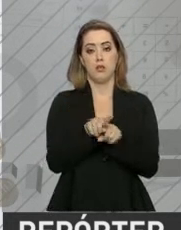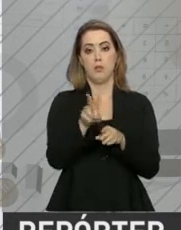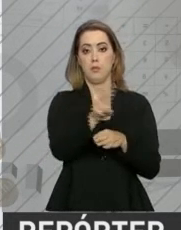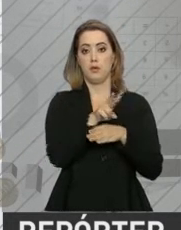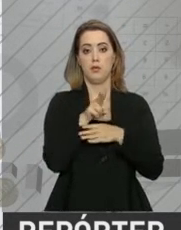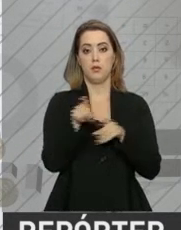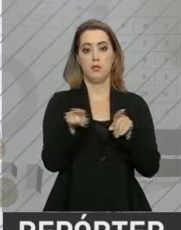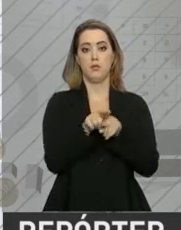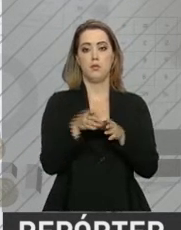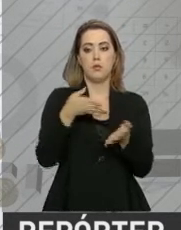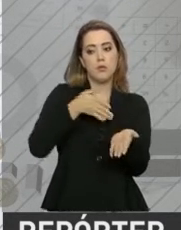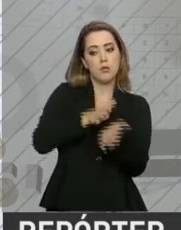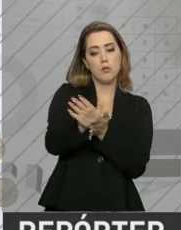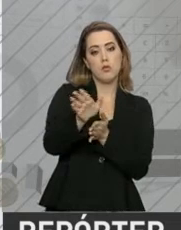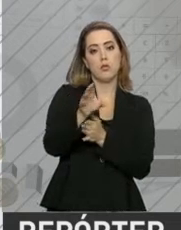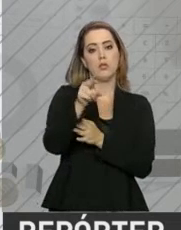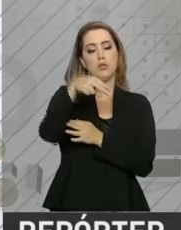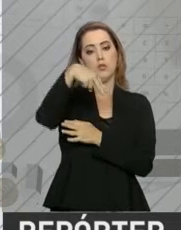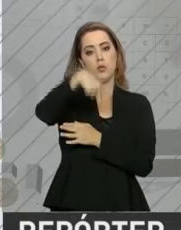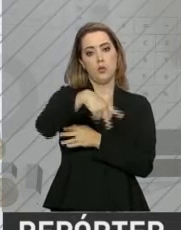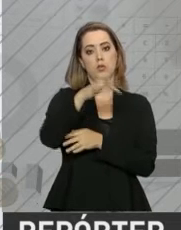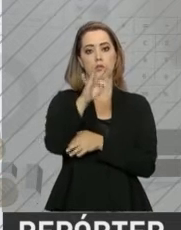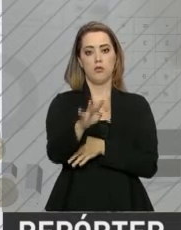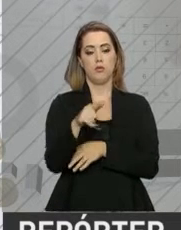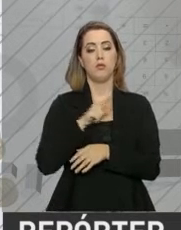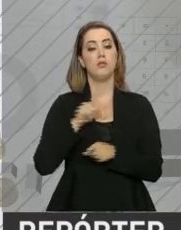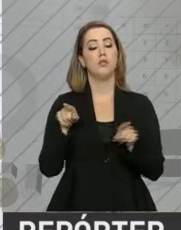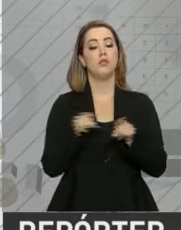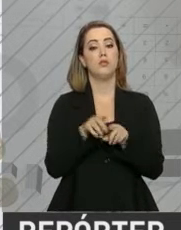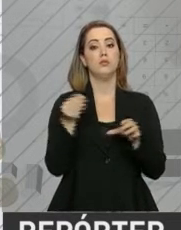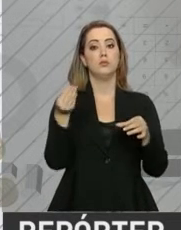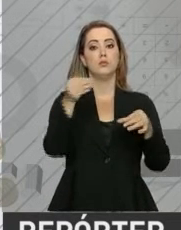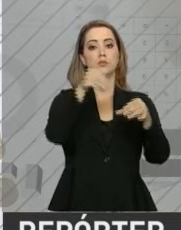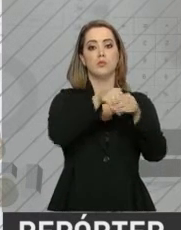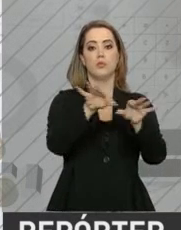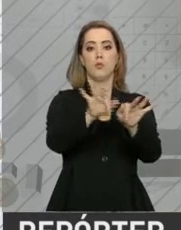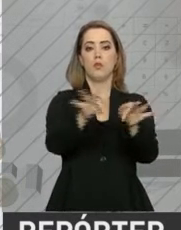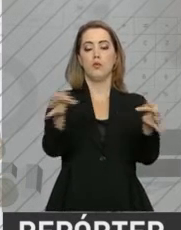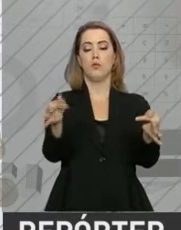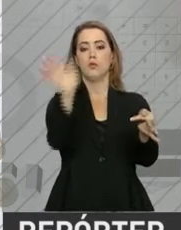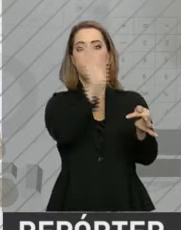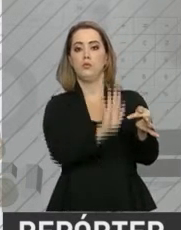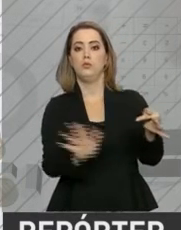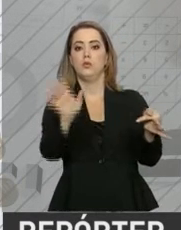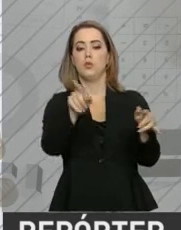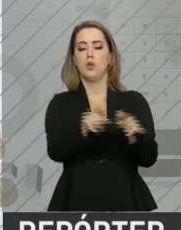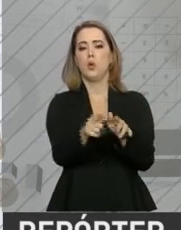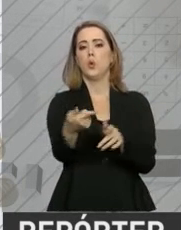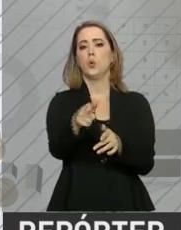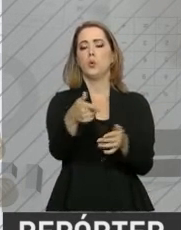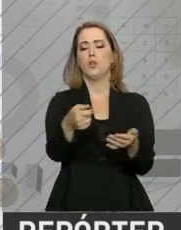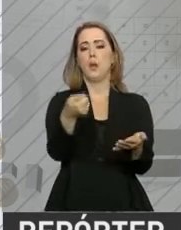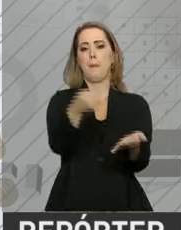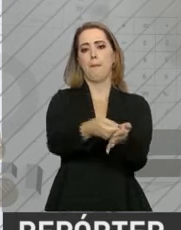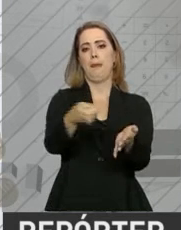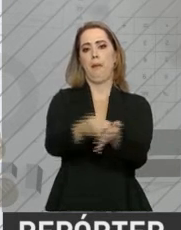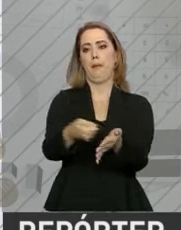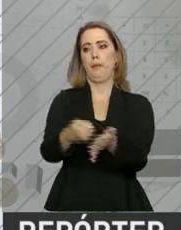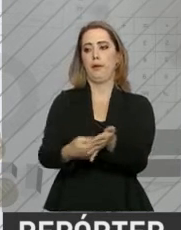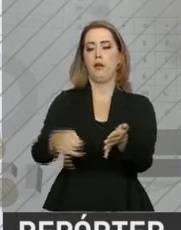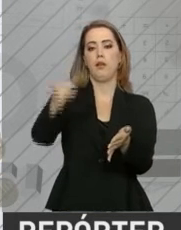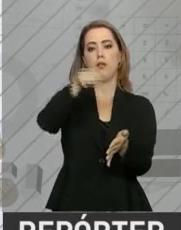emissão de notas fiscais. Além disso, o MEI é enquadrado no Simples Nacional e fica isento dos tributos